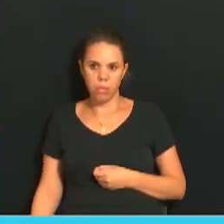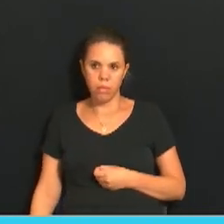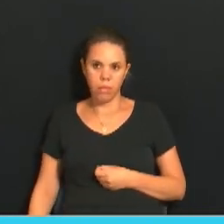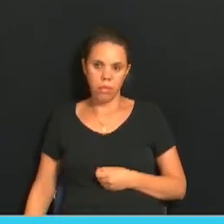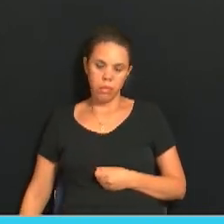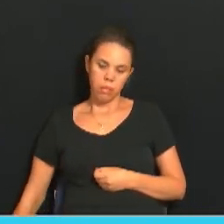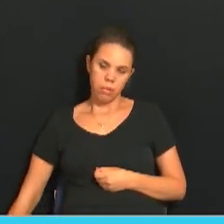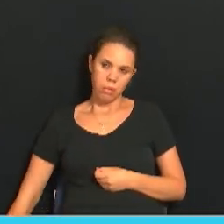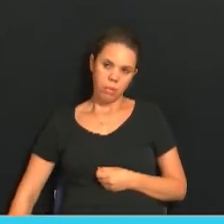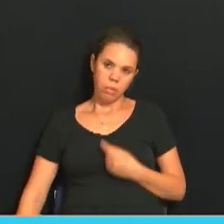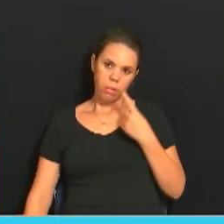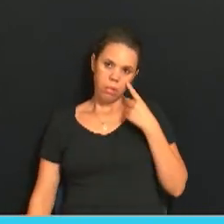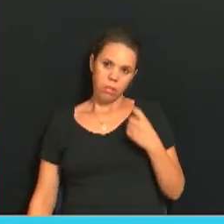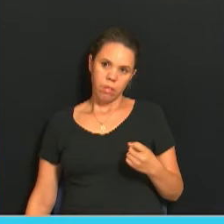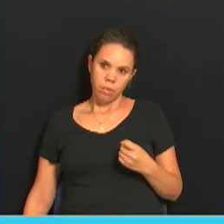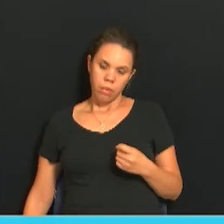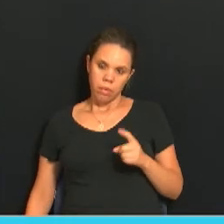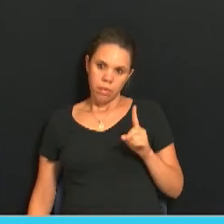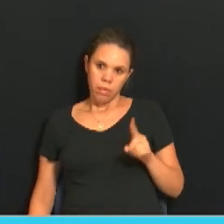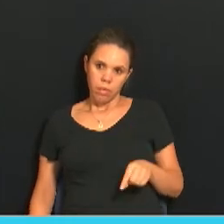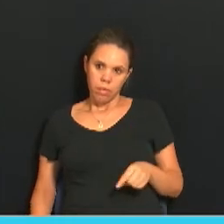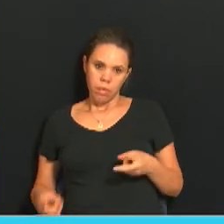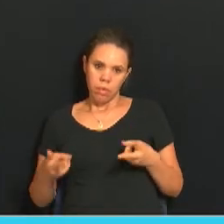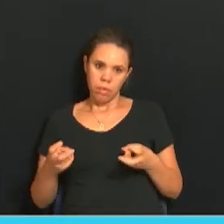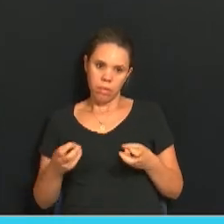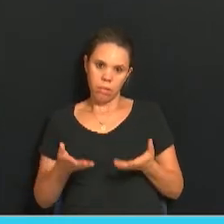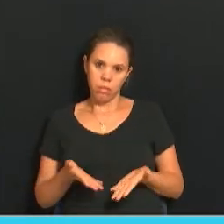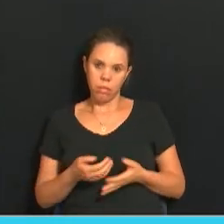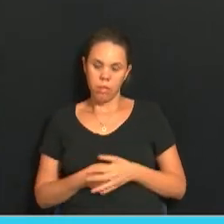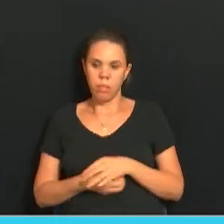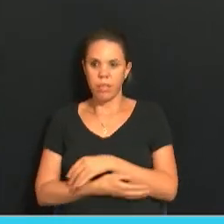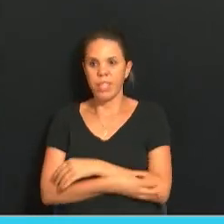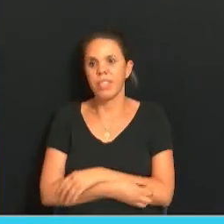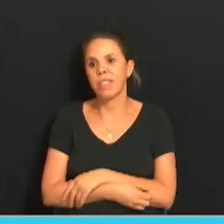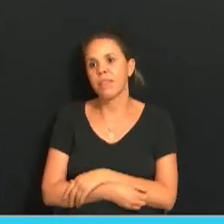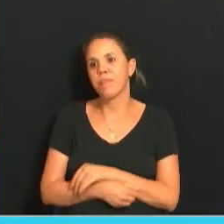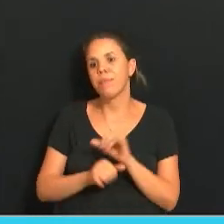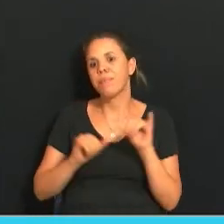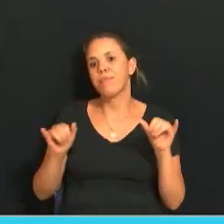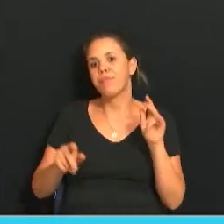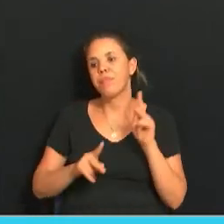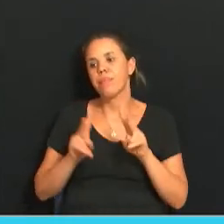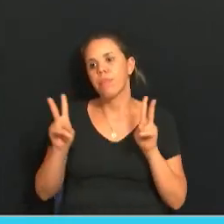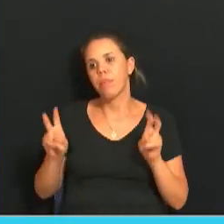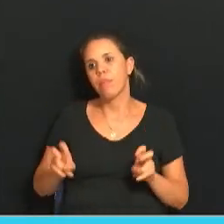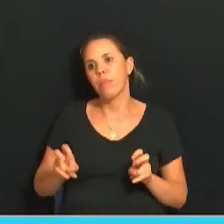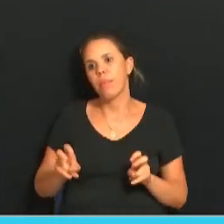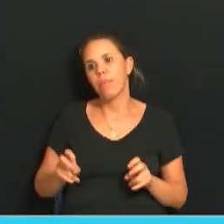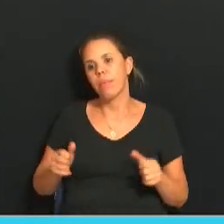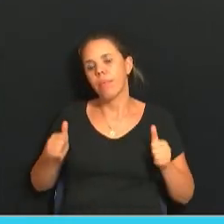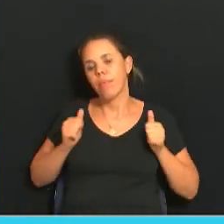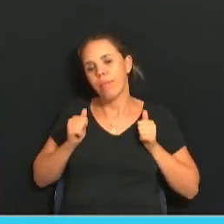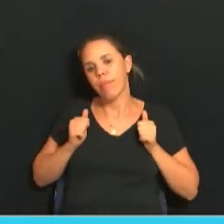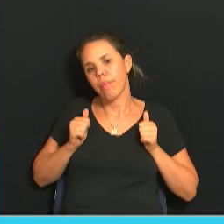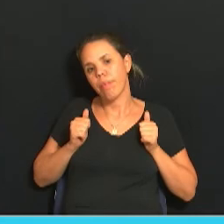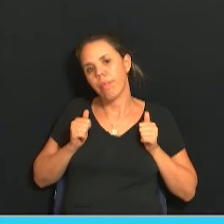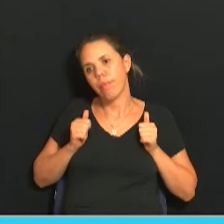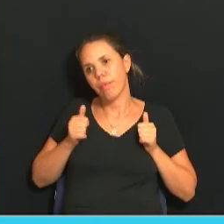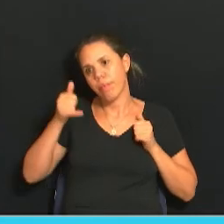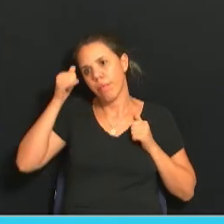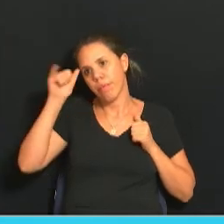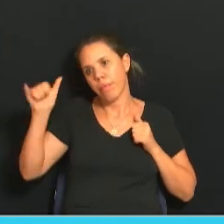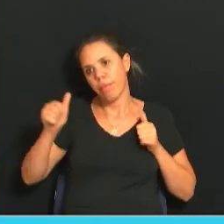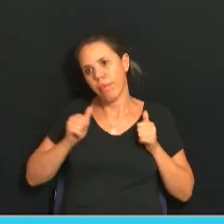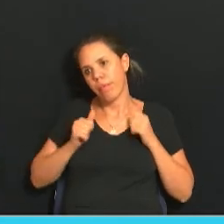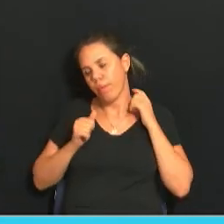que é interessante de se notar aqui, né, da gente alertar as pessoas, é com relação ao sedentarismo. Tem que ser combatido o